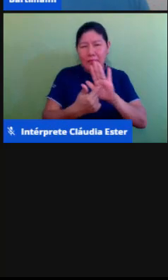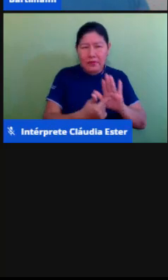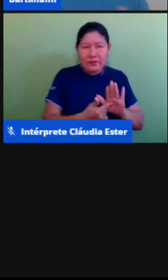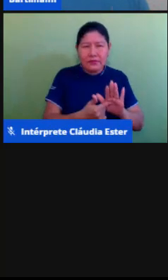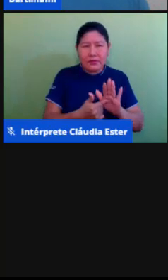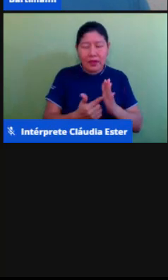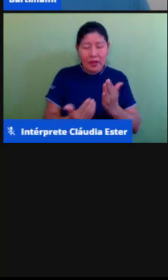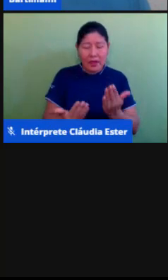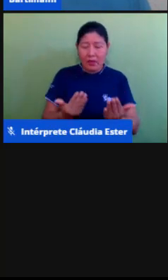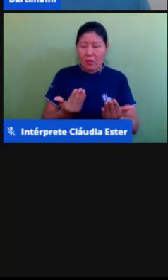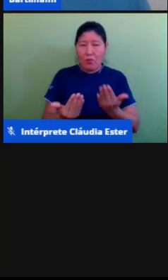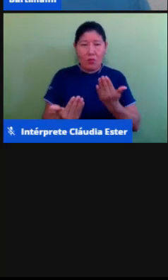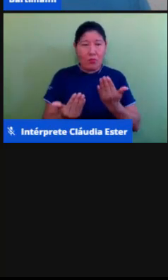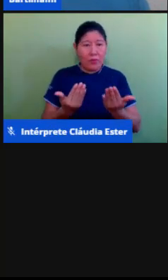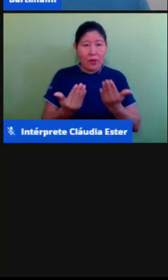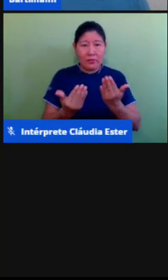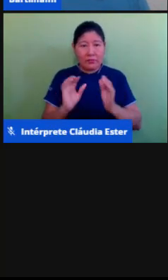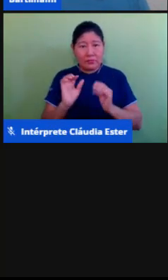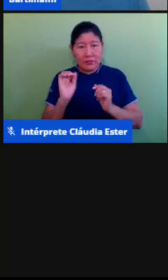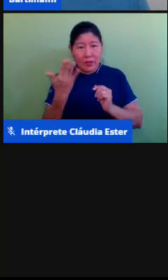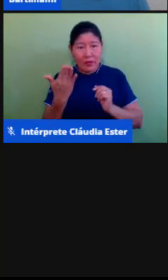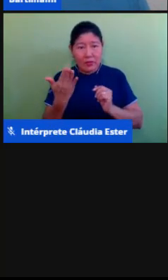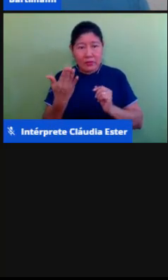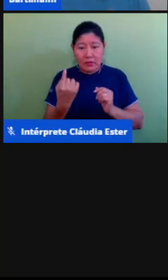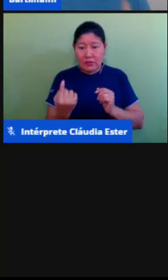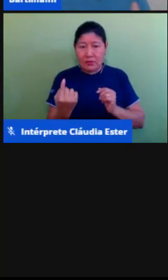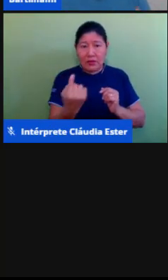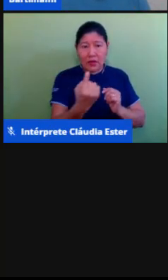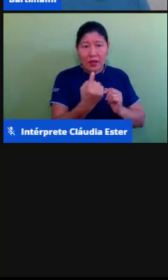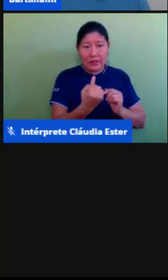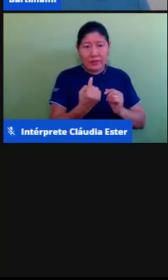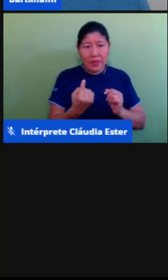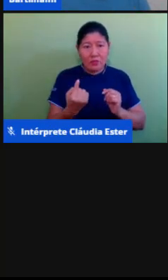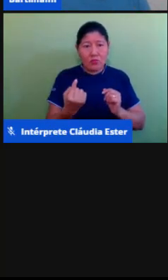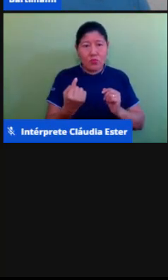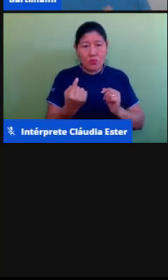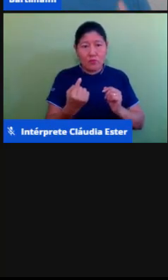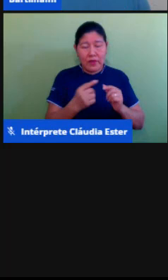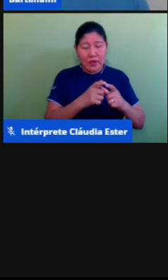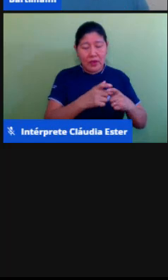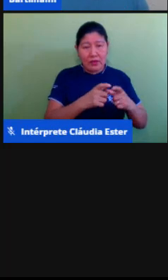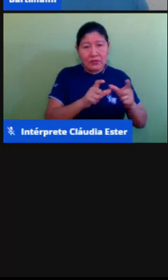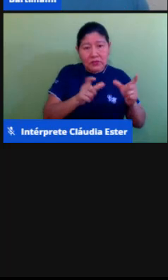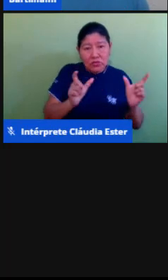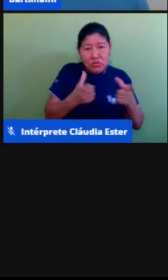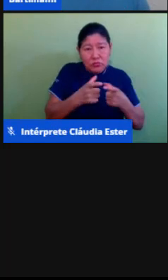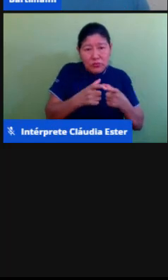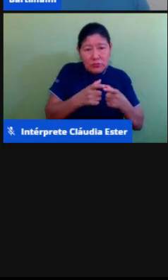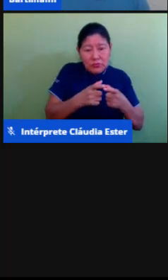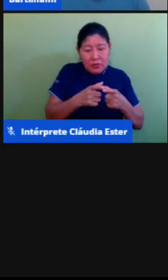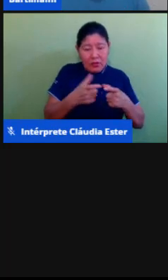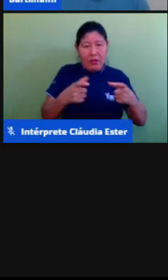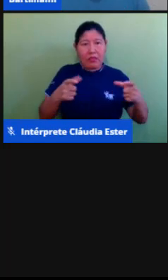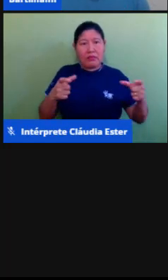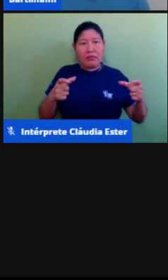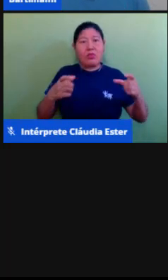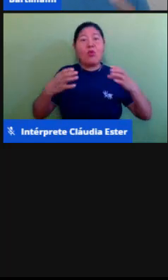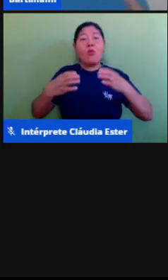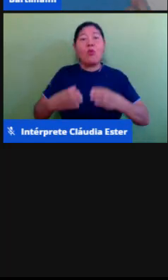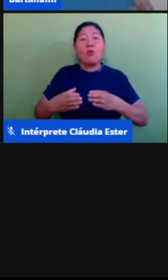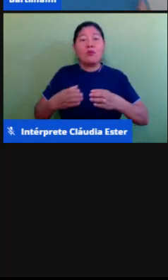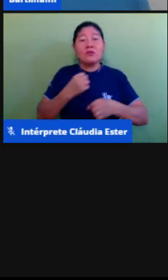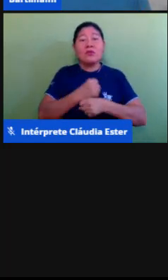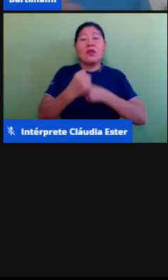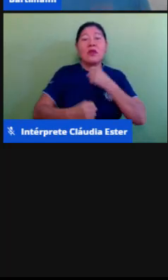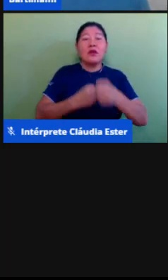malha urbana, né? Ou para onde o tecido urbano está se desenvolvendo. Então, você vai ganhando possibilidades a partir dessas estatísticas.